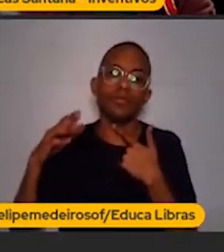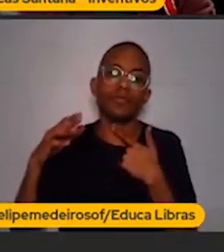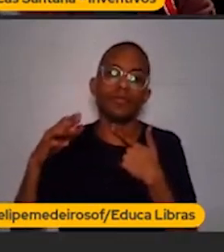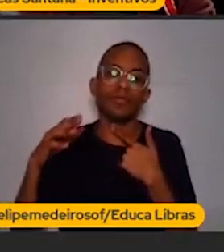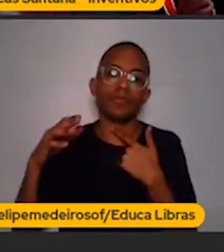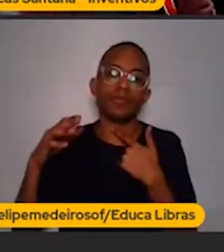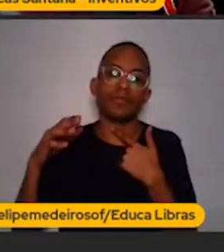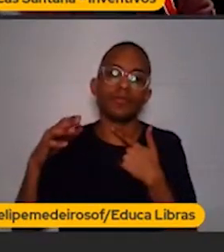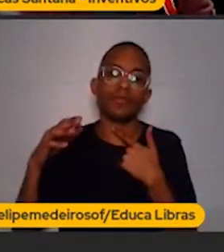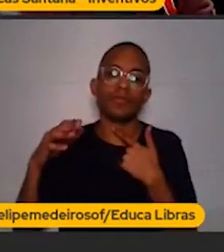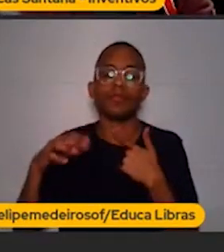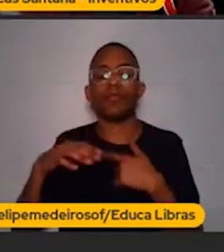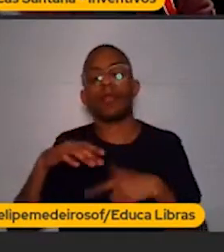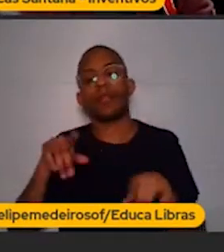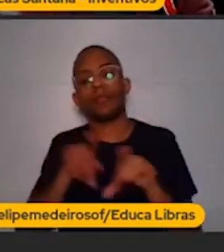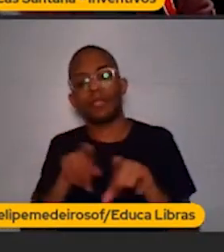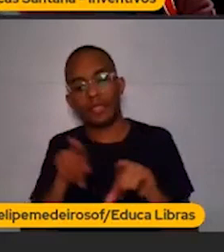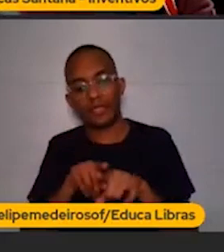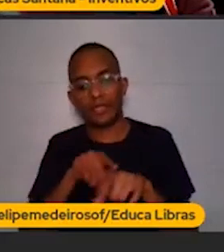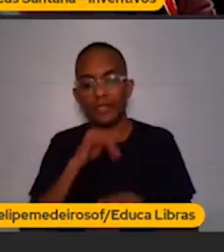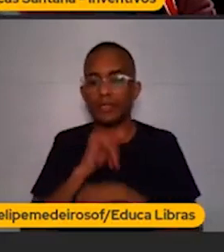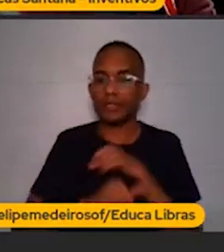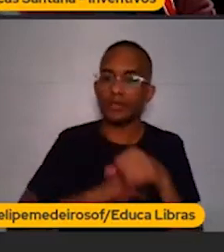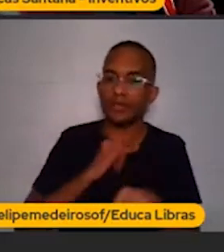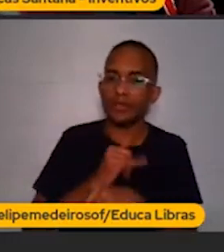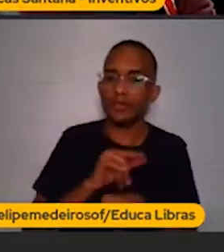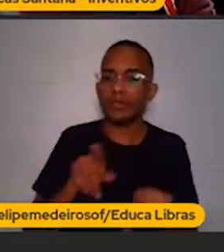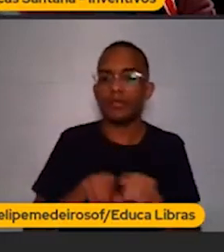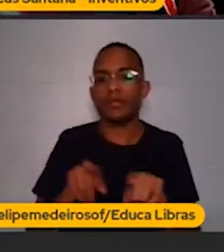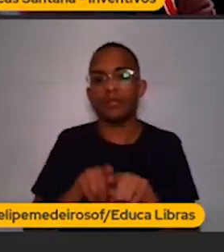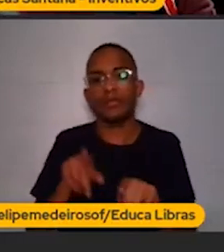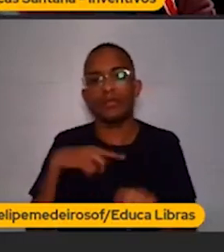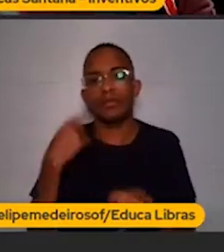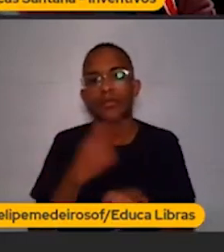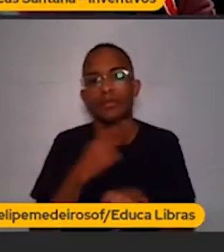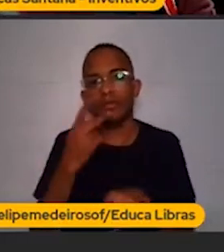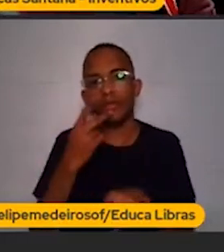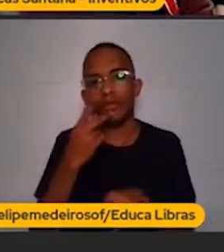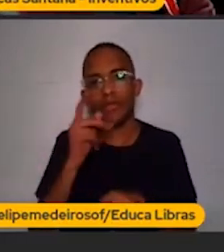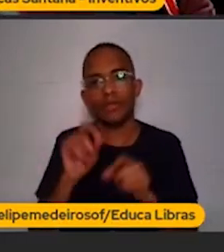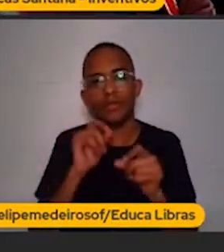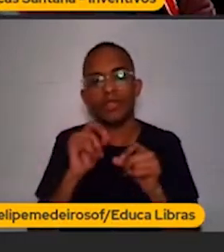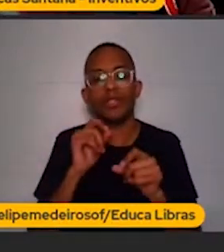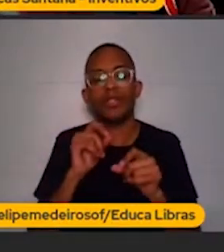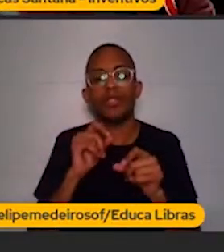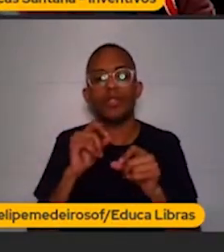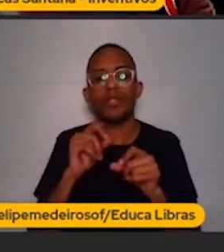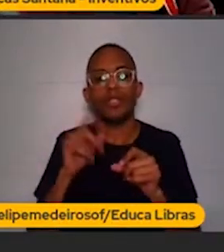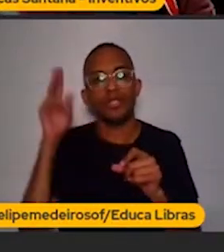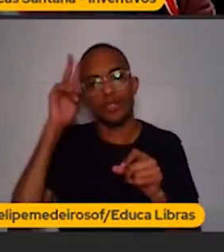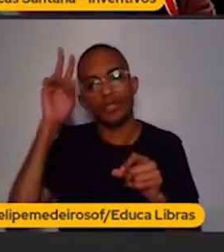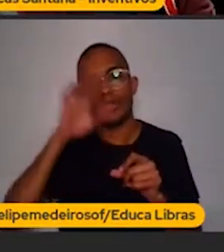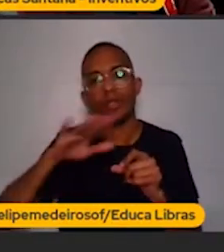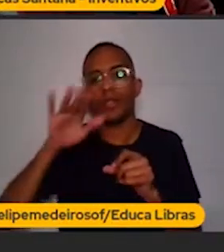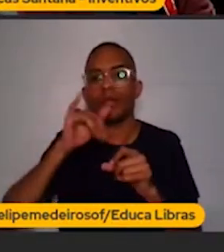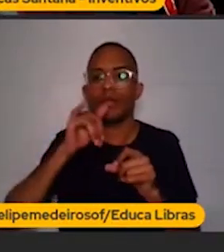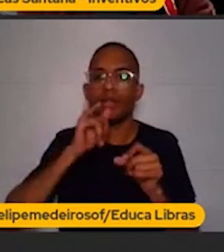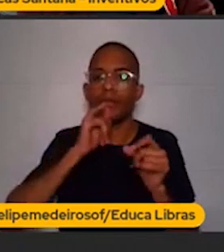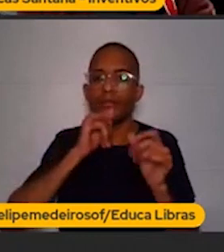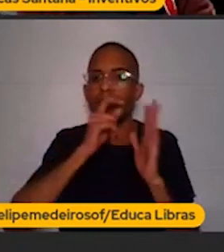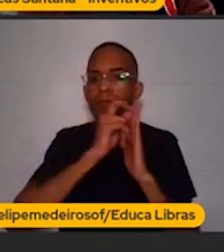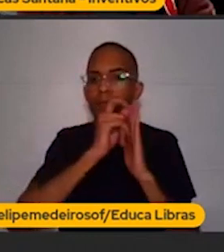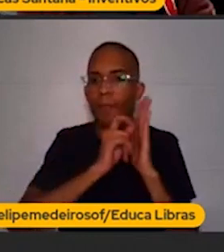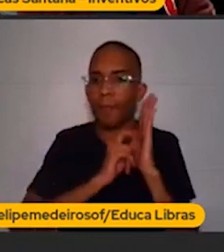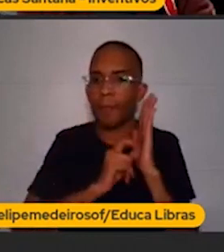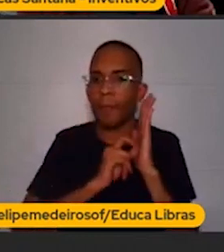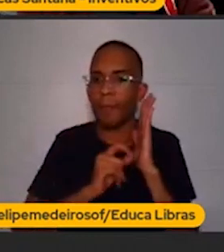já empreende na internet há algum tempo, a gente fala muito sobre a história do quadro e do furo na parede, né? Algumas vezes a gente está